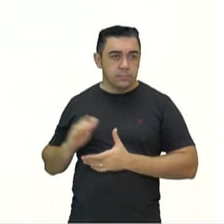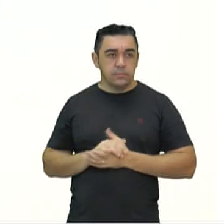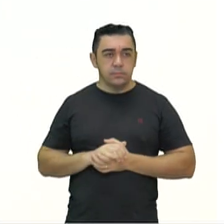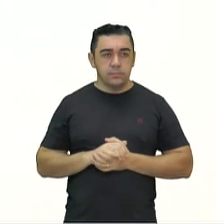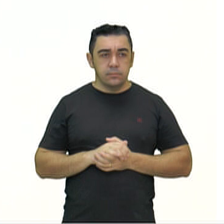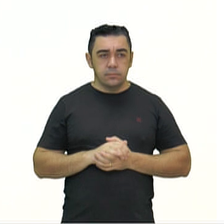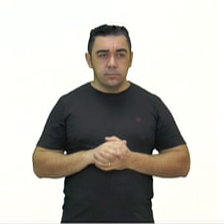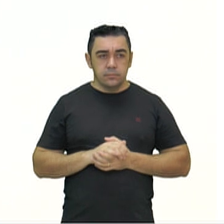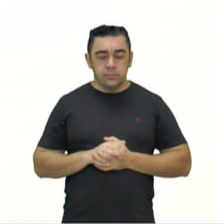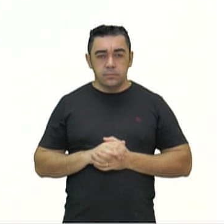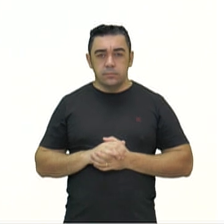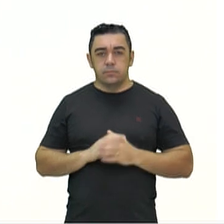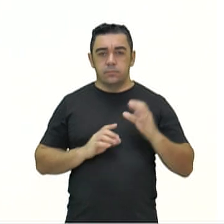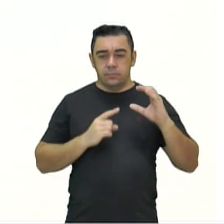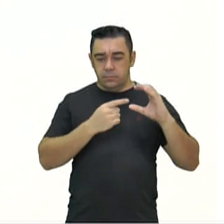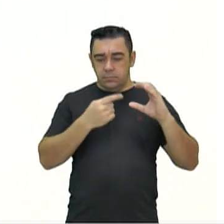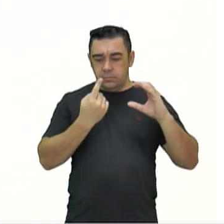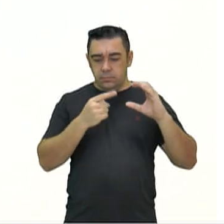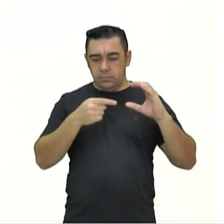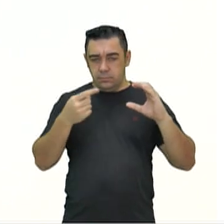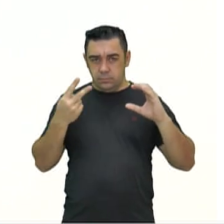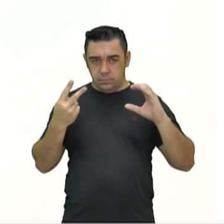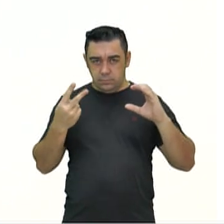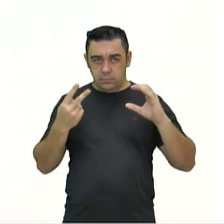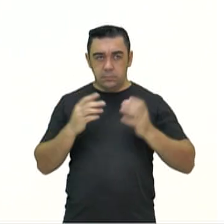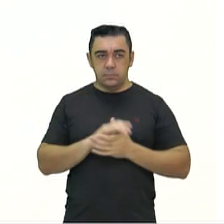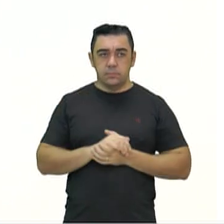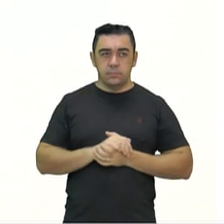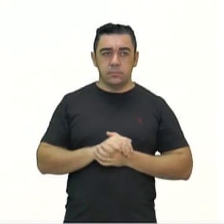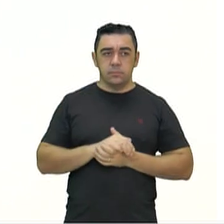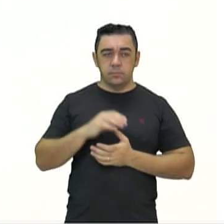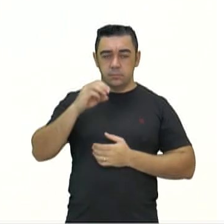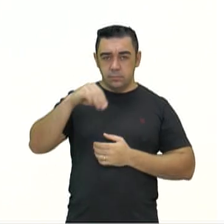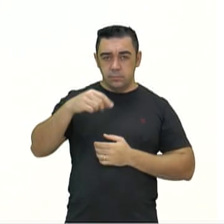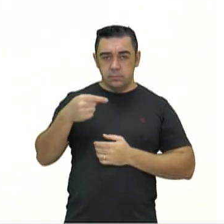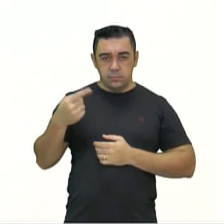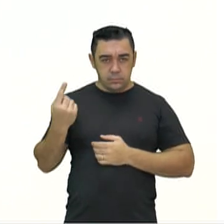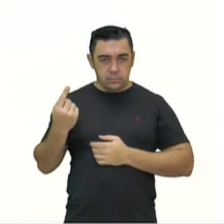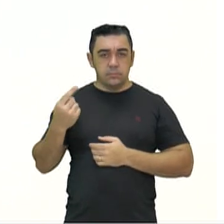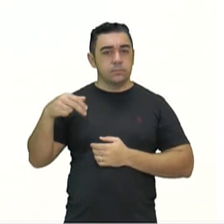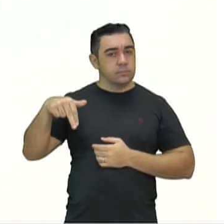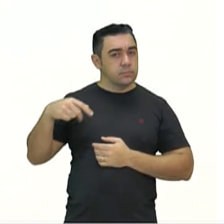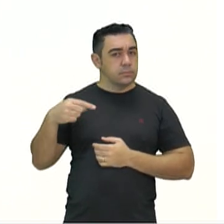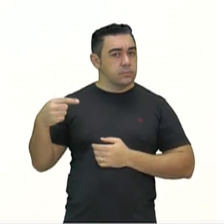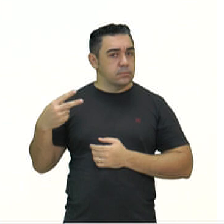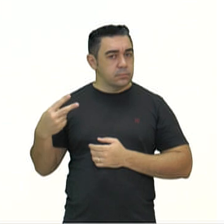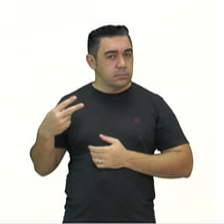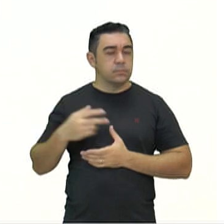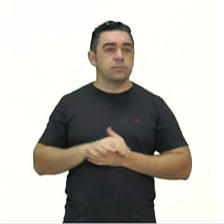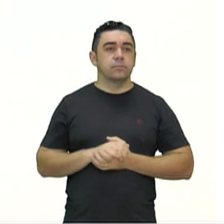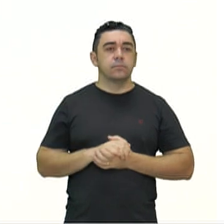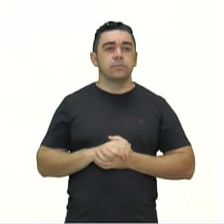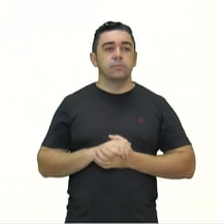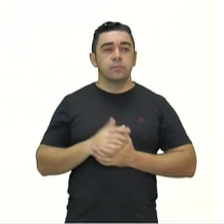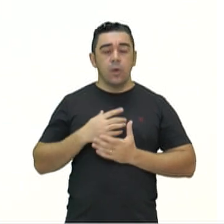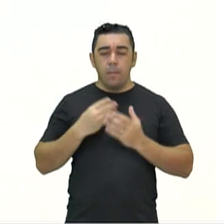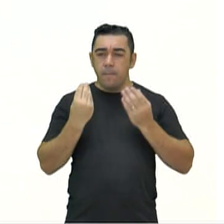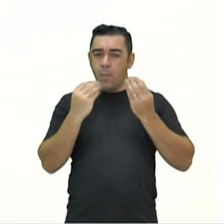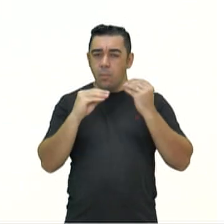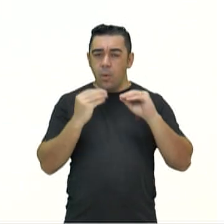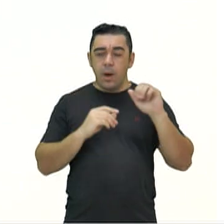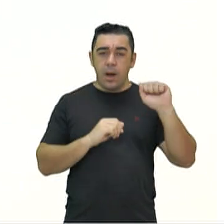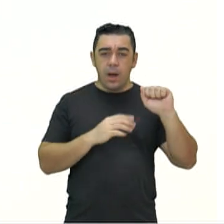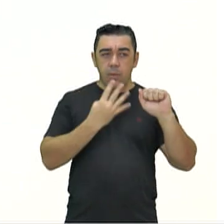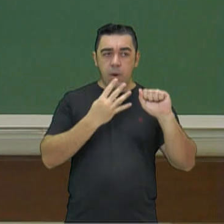que o centro é menos 1, menos 2, m menos 1, n menos 2, o a vale 4, o b vale 2, eu coloco as informações para não